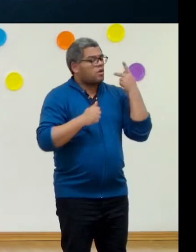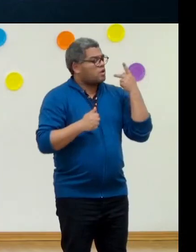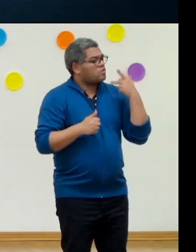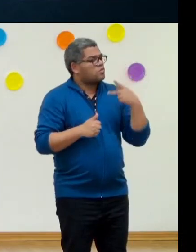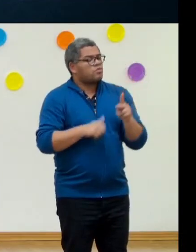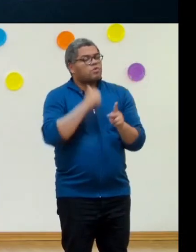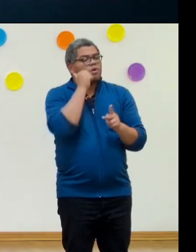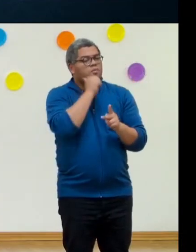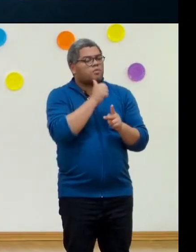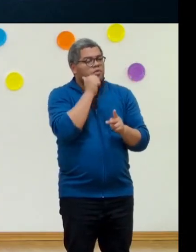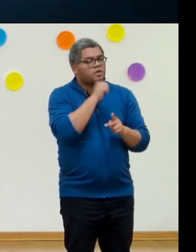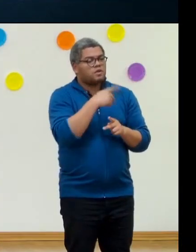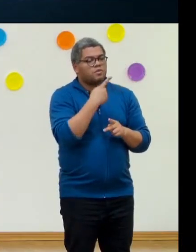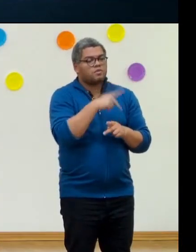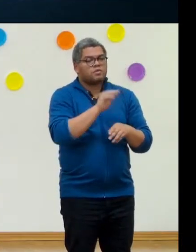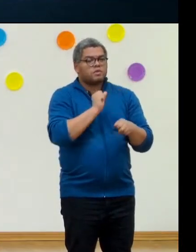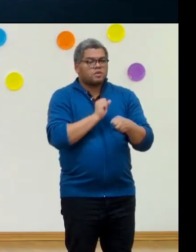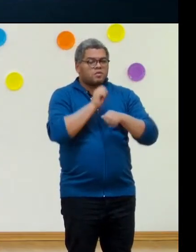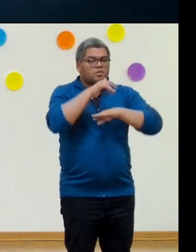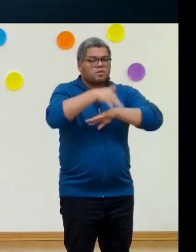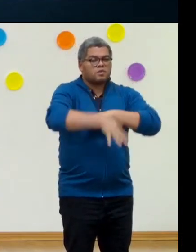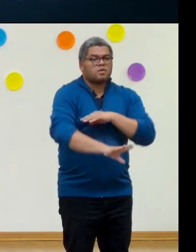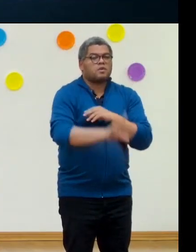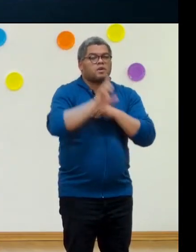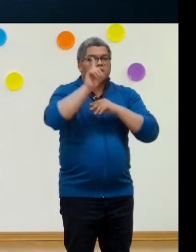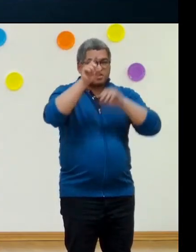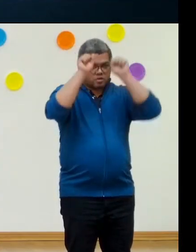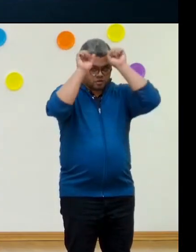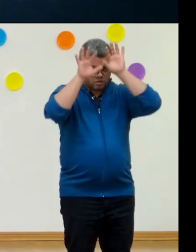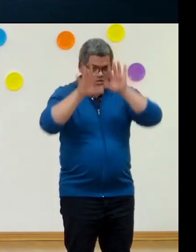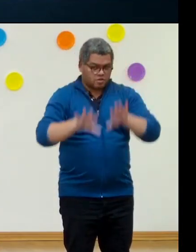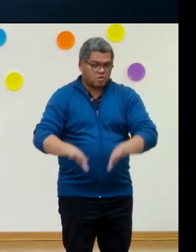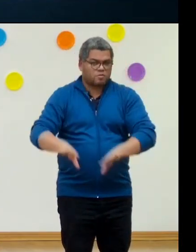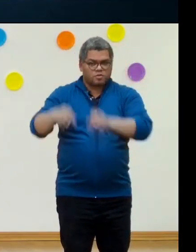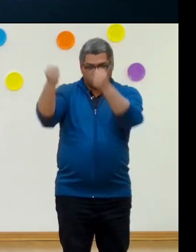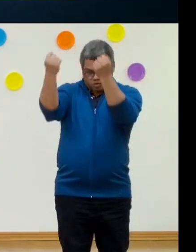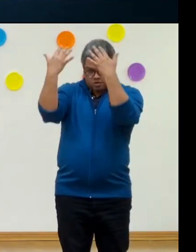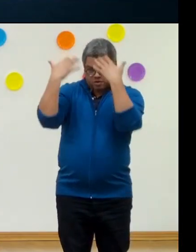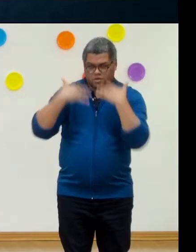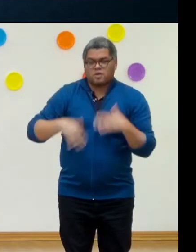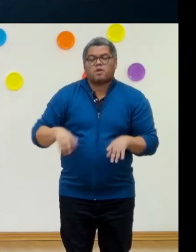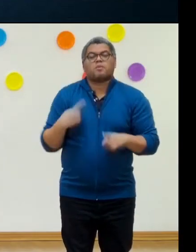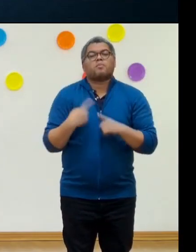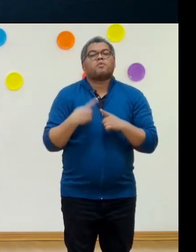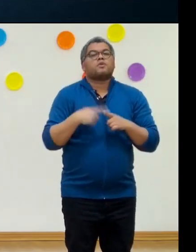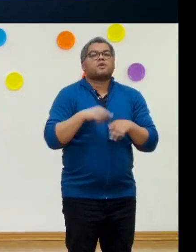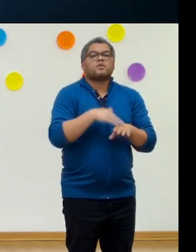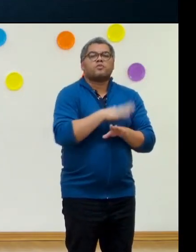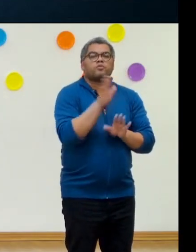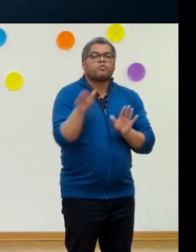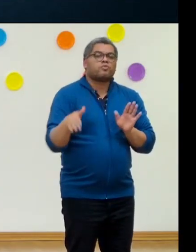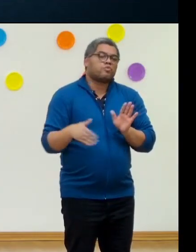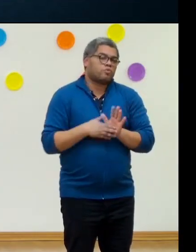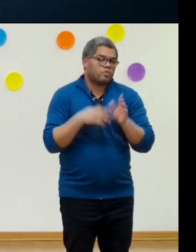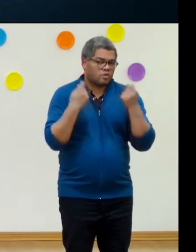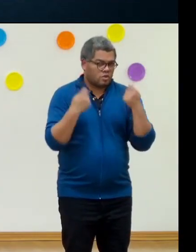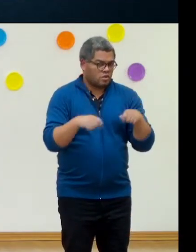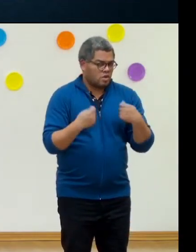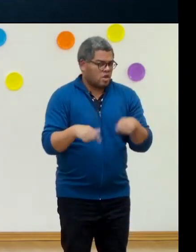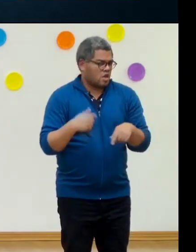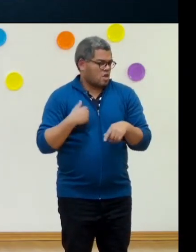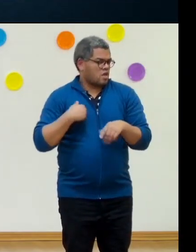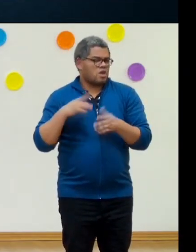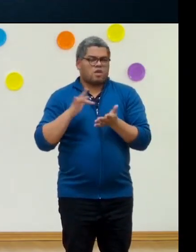teu manancial. Que Deus te abençoe e me abençoe, porque todos precisamos disso. Não sou hipócrita dizer